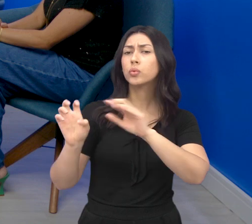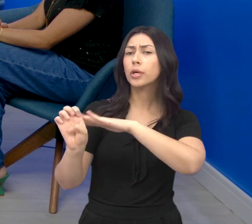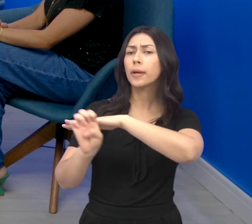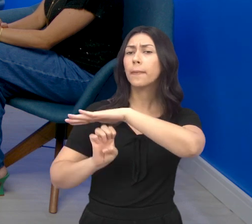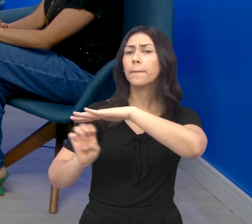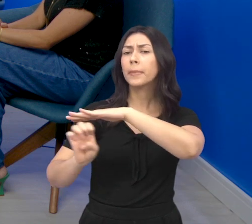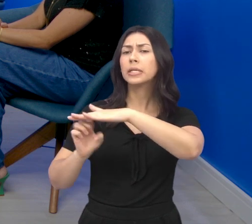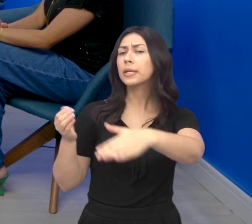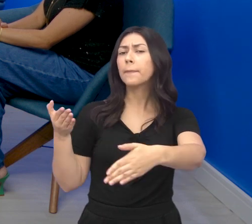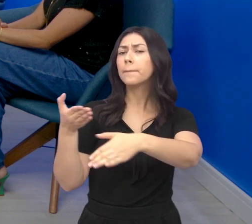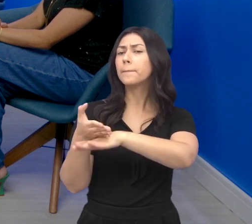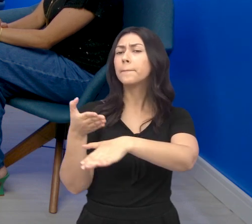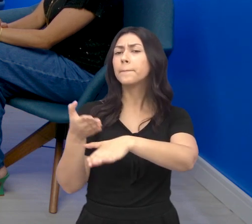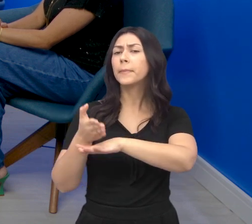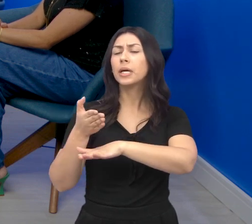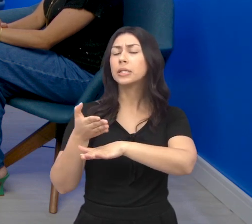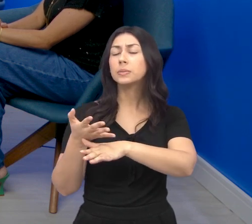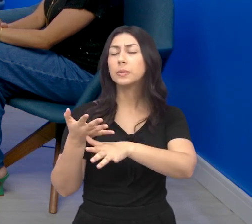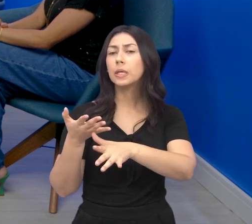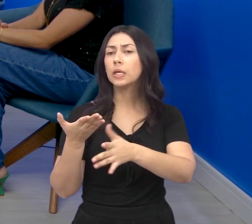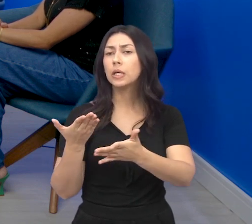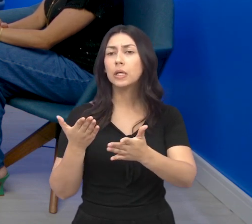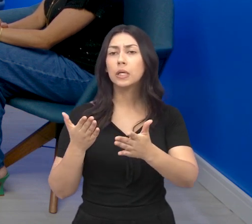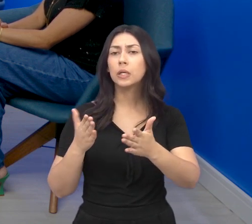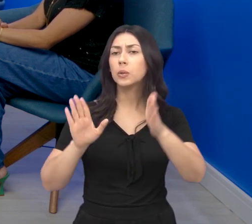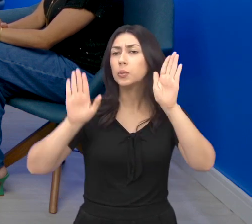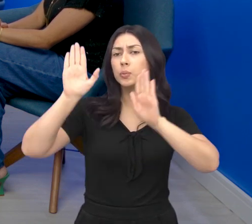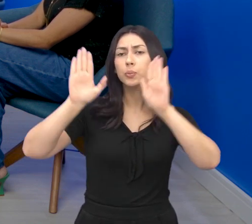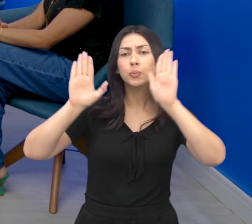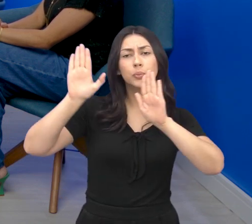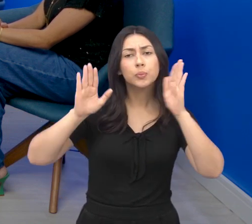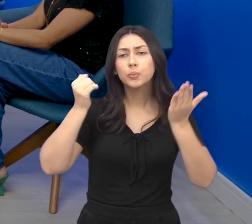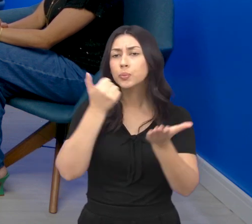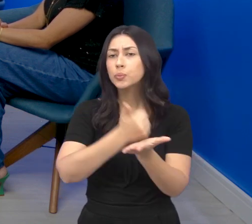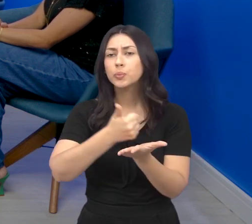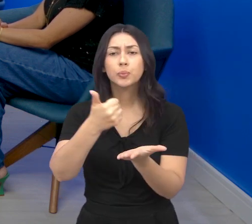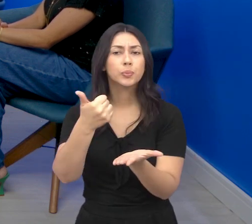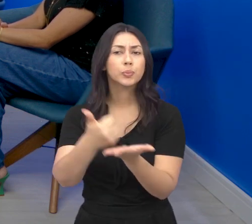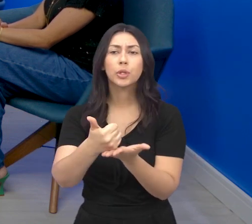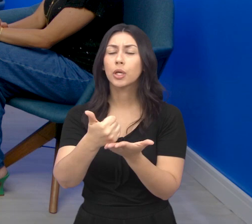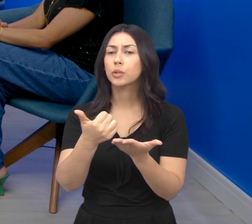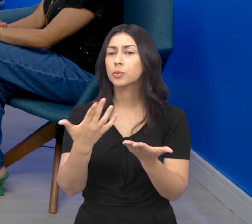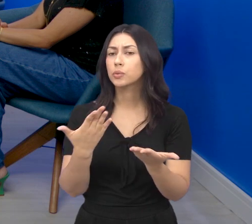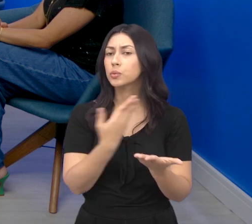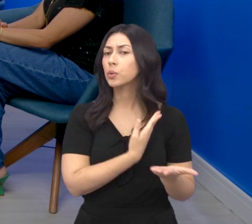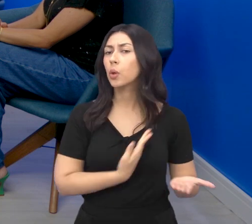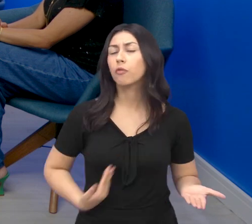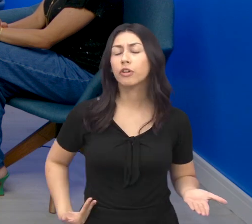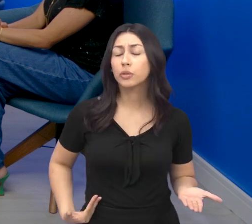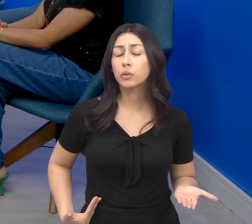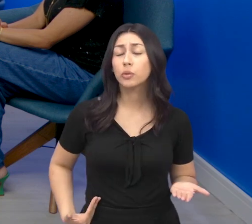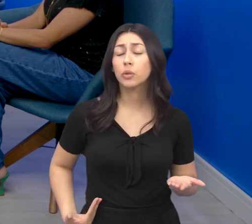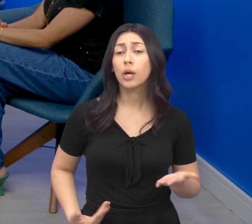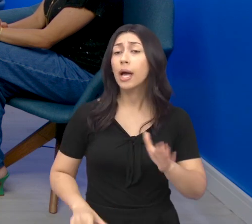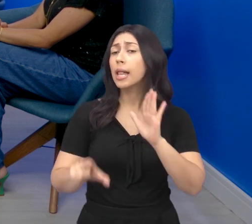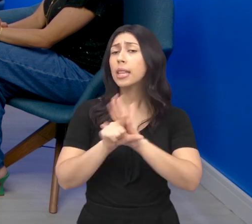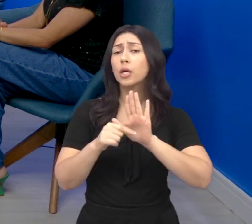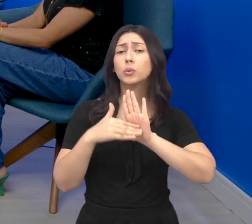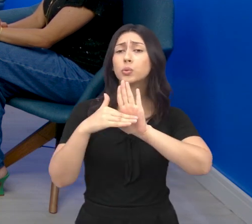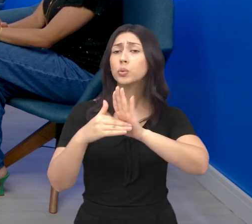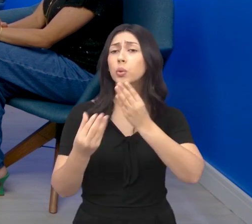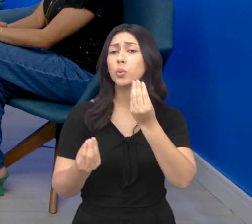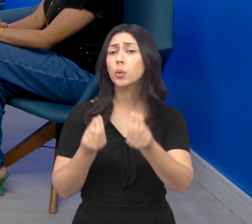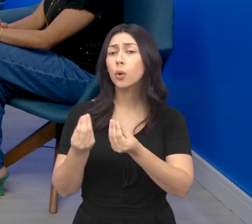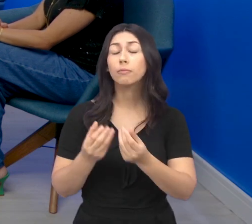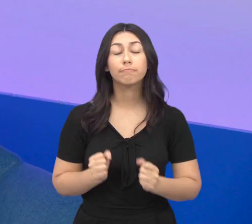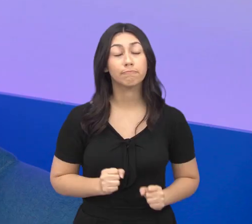empresas que participam, né, de contratos, são contratadas pelo poder público? Qual o impacto que a lei teve nesses